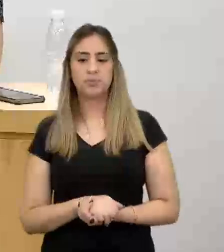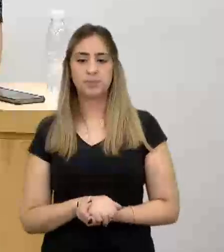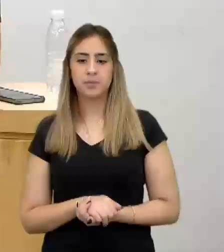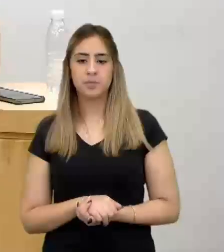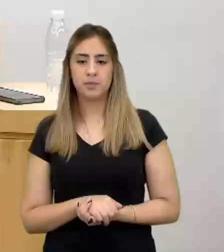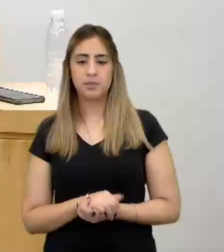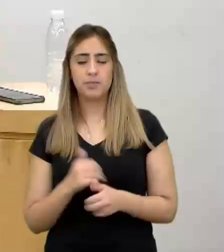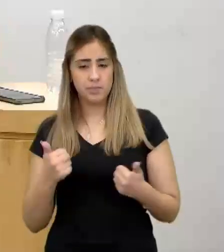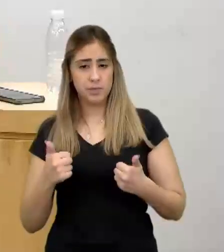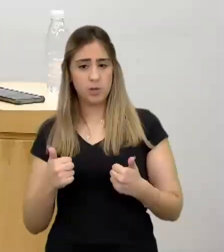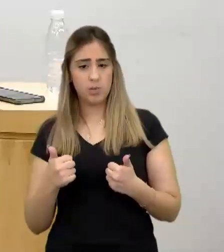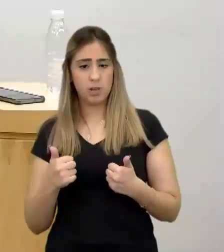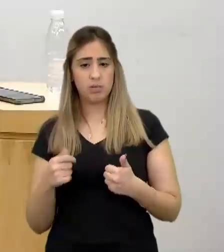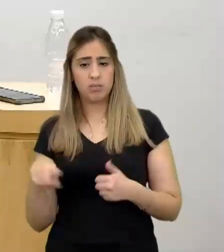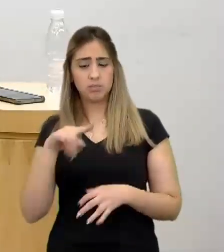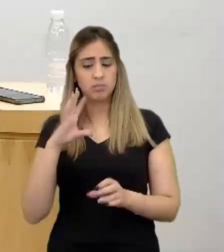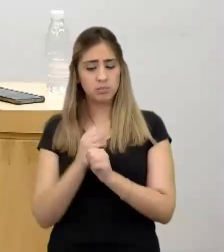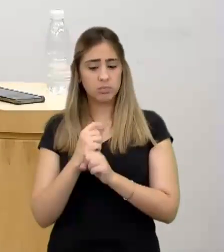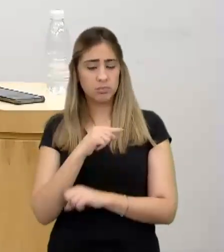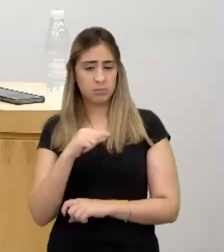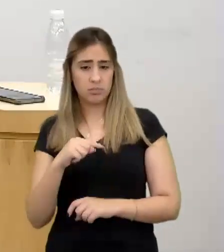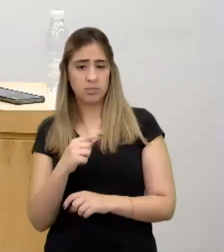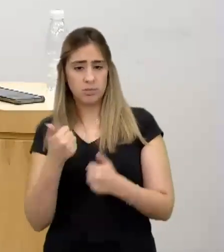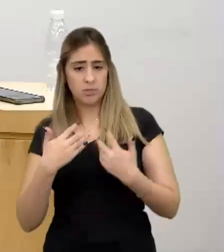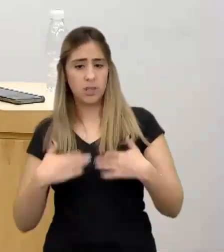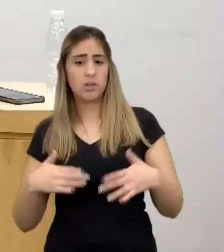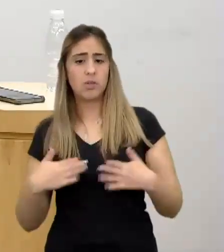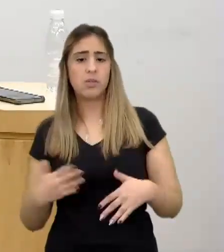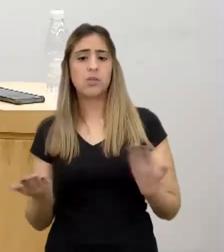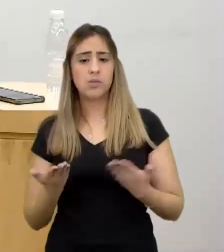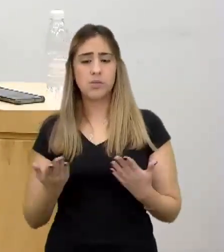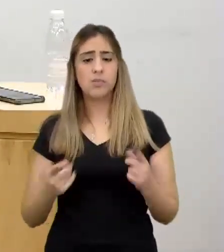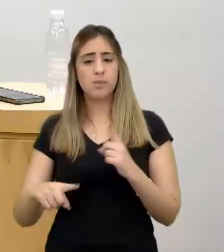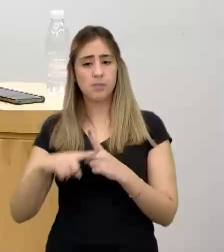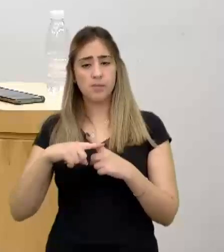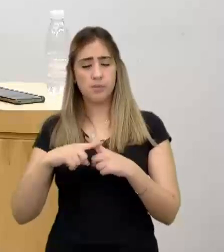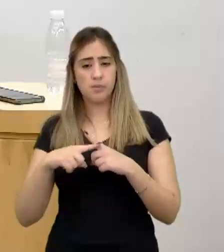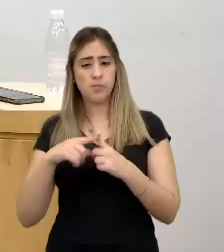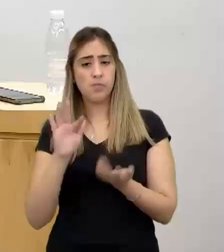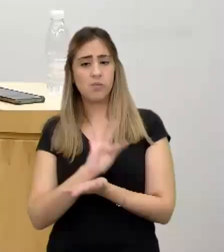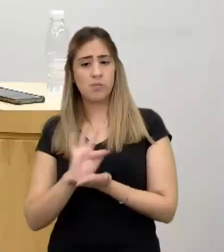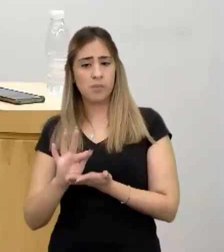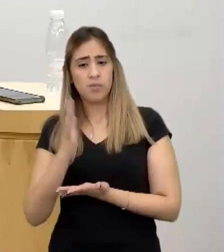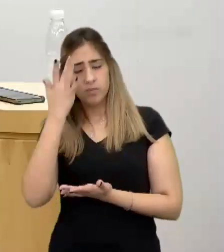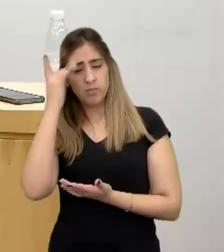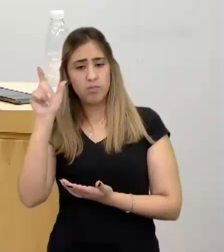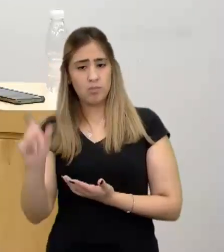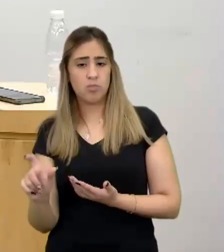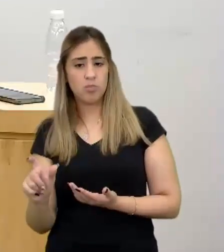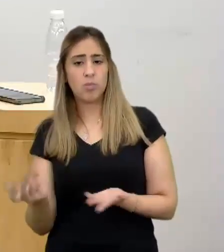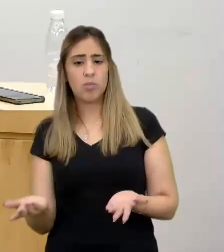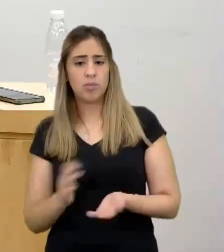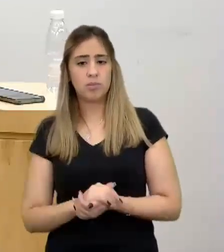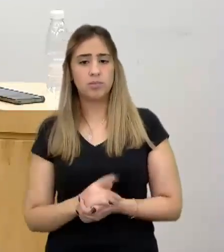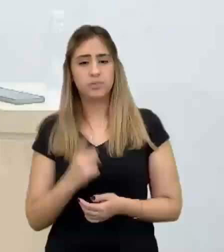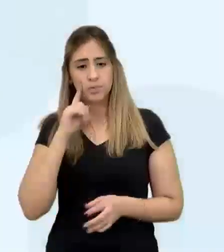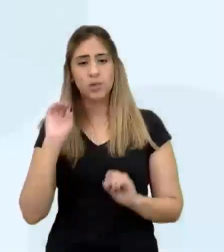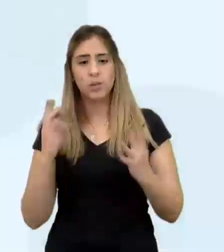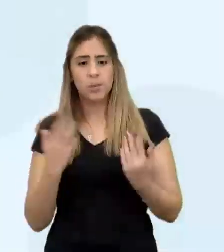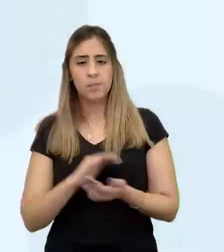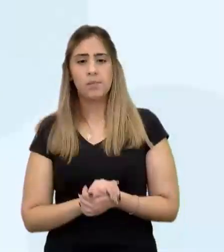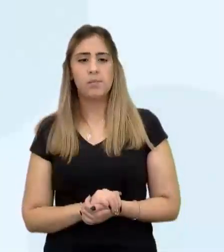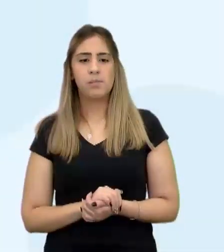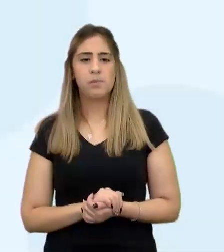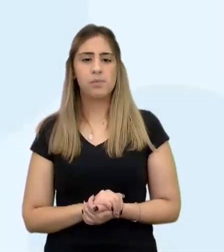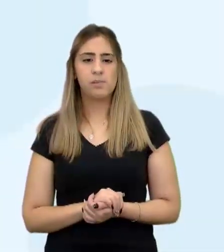subtraiu. Tudo bem quando soma e subtrai? De boa. Vamos agora multiplicar a função seno por alguém para ver o que acontece? Então, vamos lá. Ó. Pode